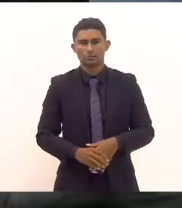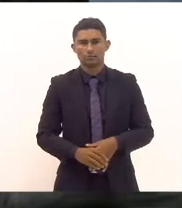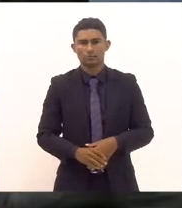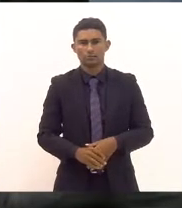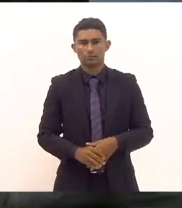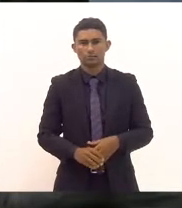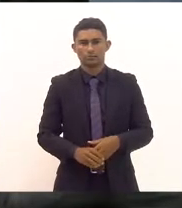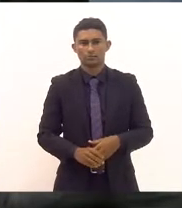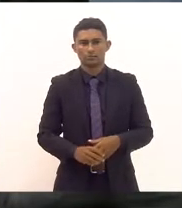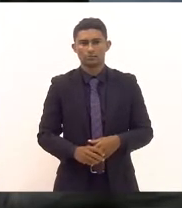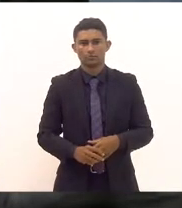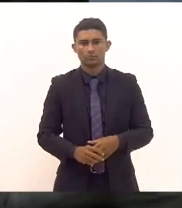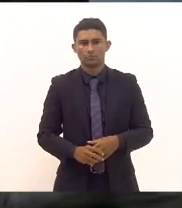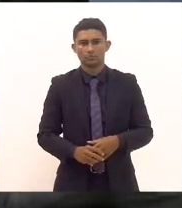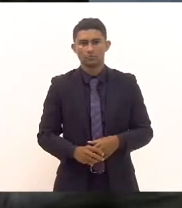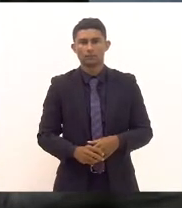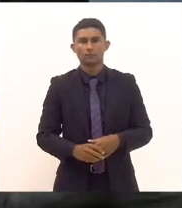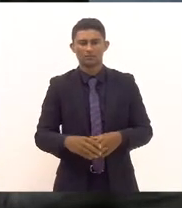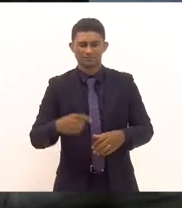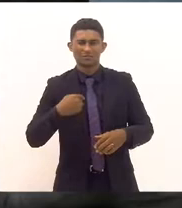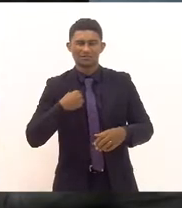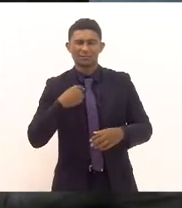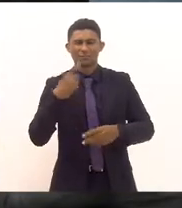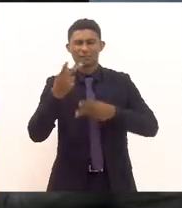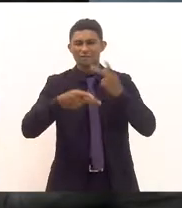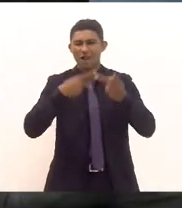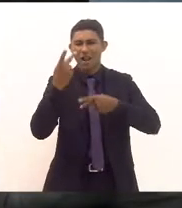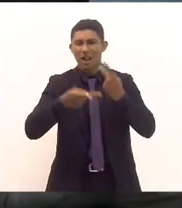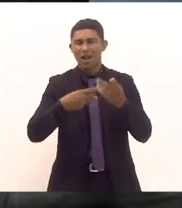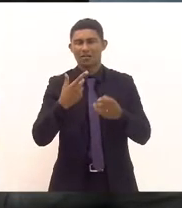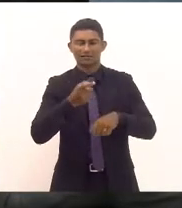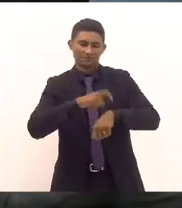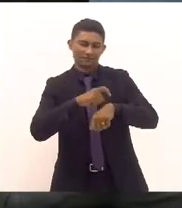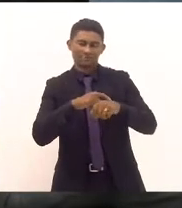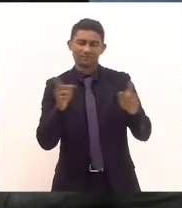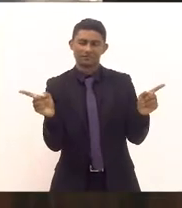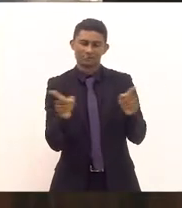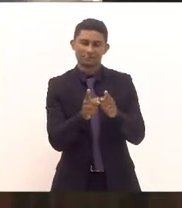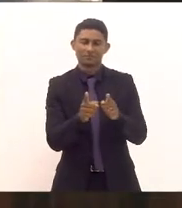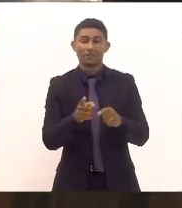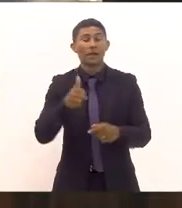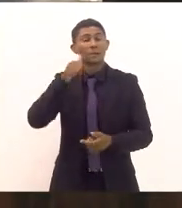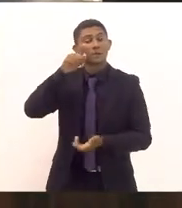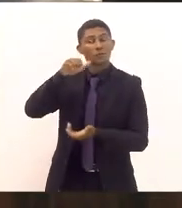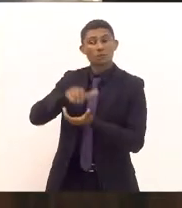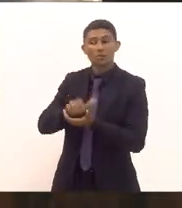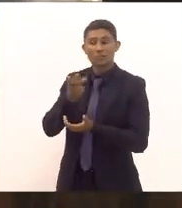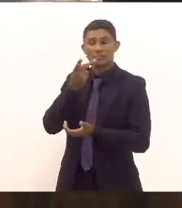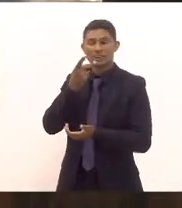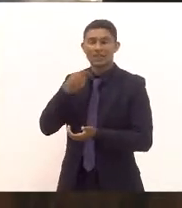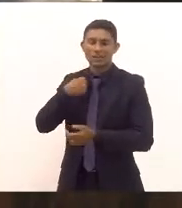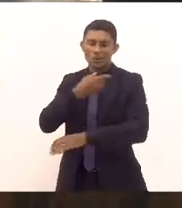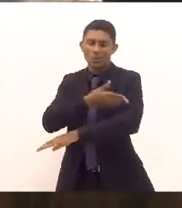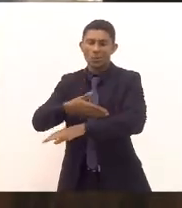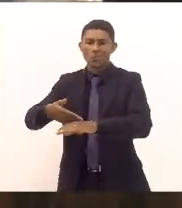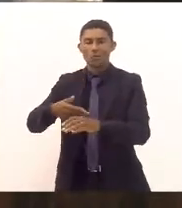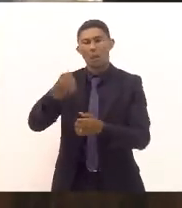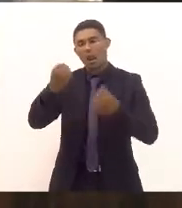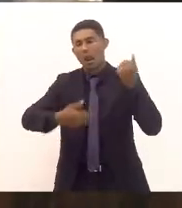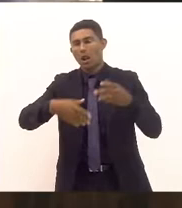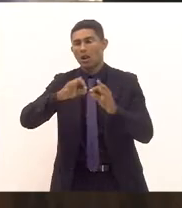Ah então vou falar pouco que eu falo muito minha esposa que fala que falou muito mas então eu vou reduzir aqui